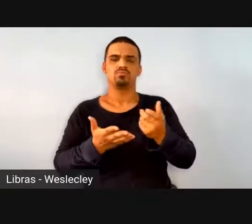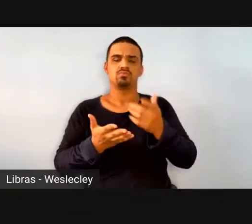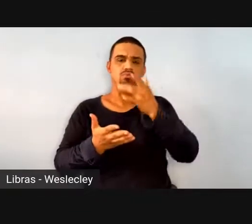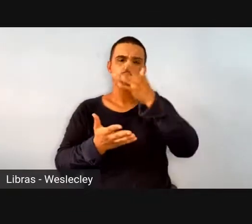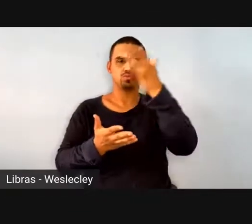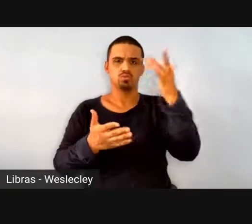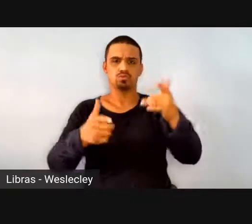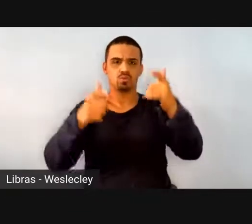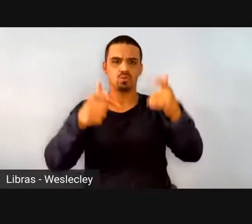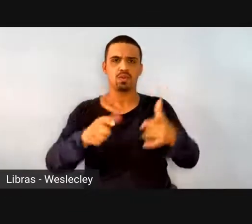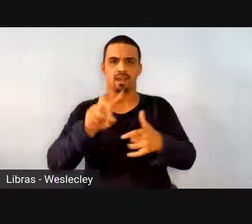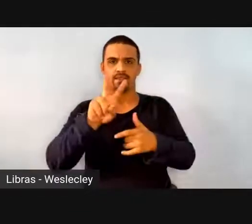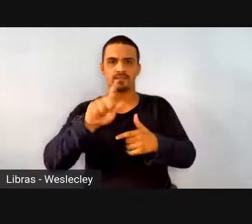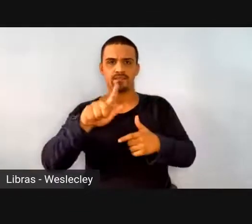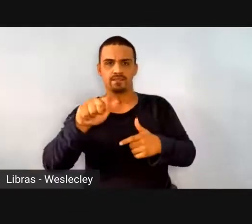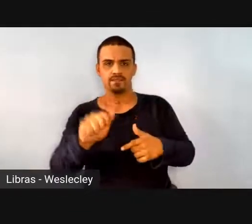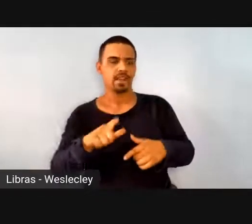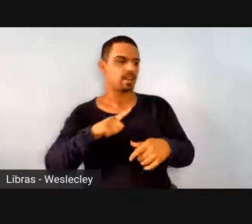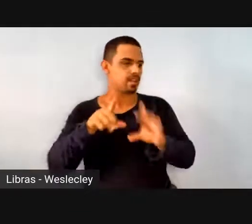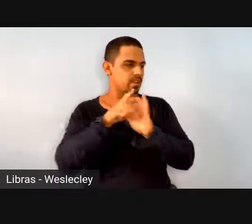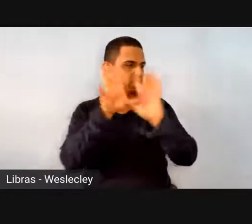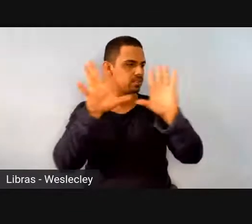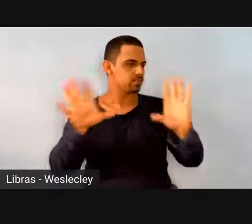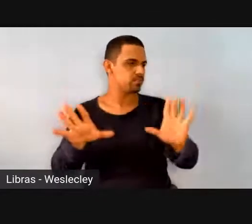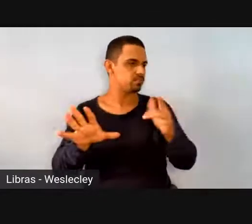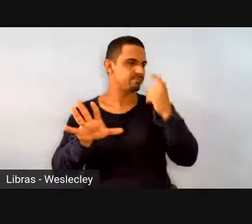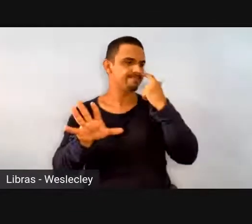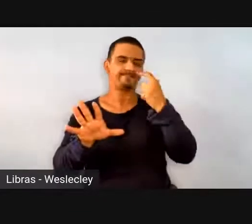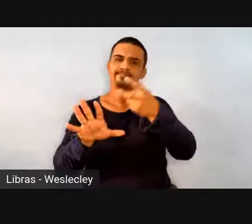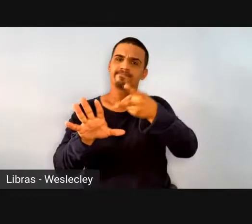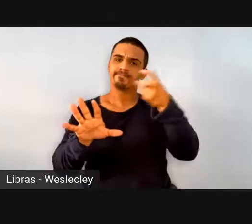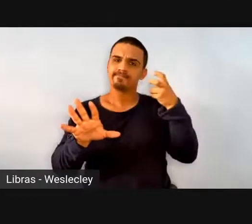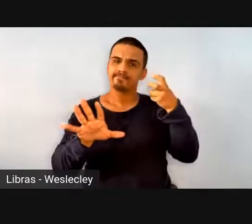no caso das coligações, hoje, felizmente, extintas.